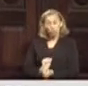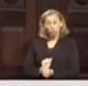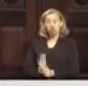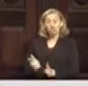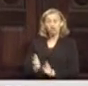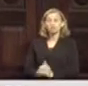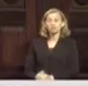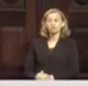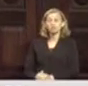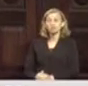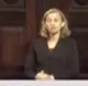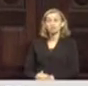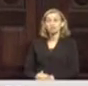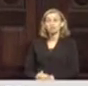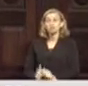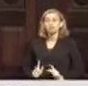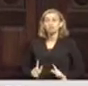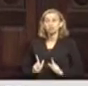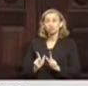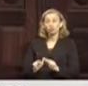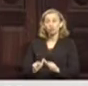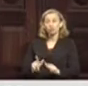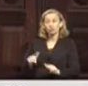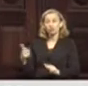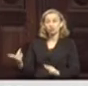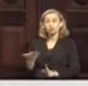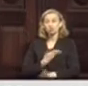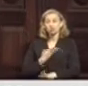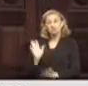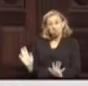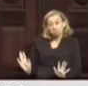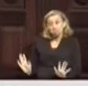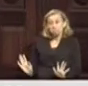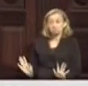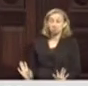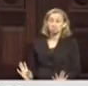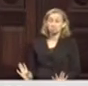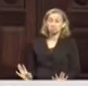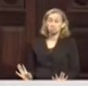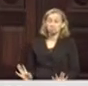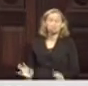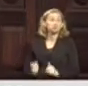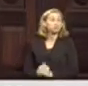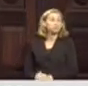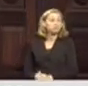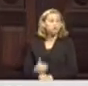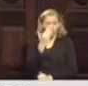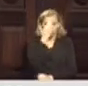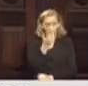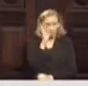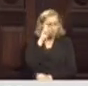seja similar à que eu estou defendendo. Espero, lutarei por isso. Muito obrigado, senhor presidente.